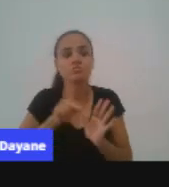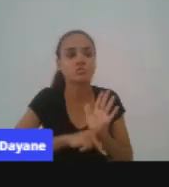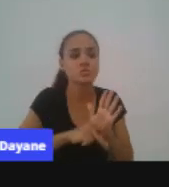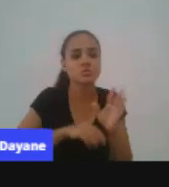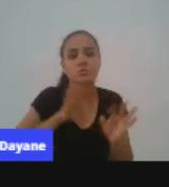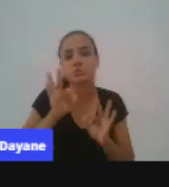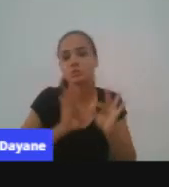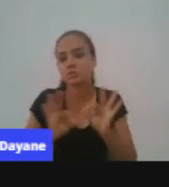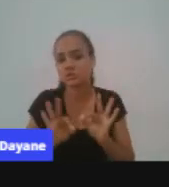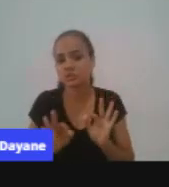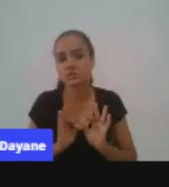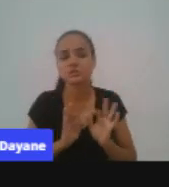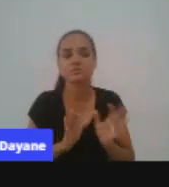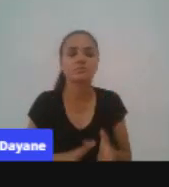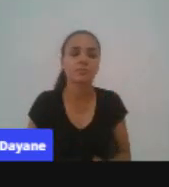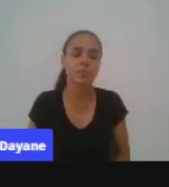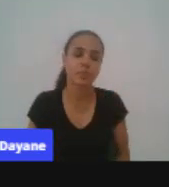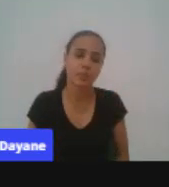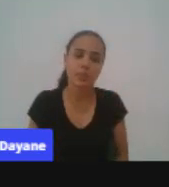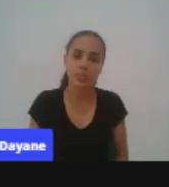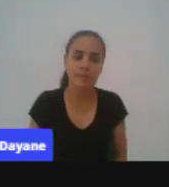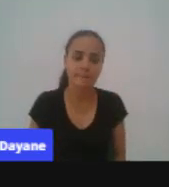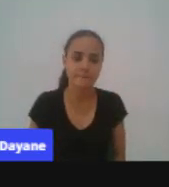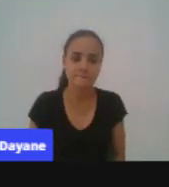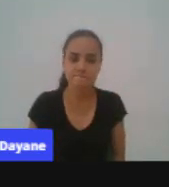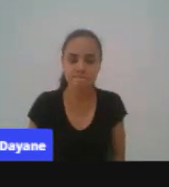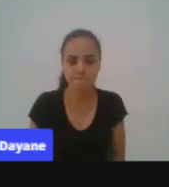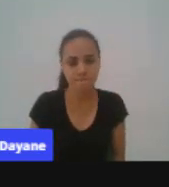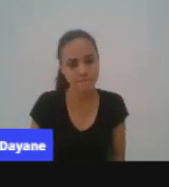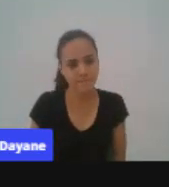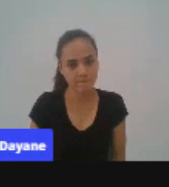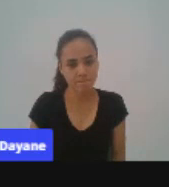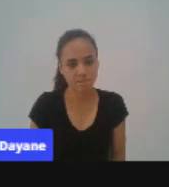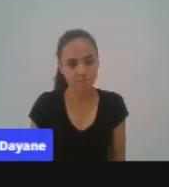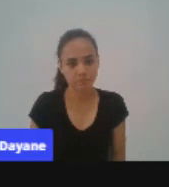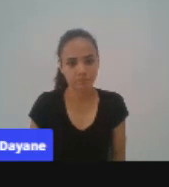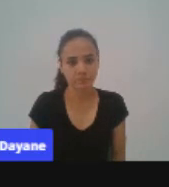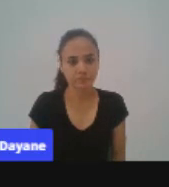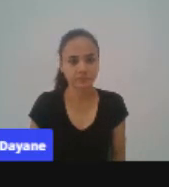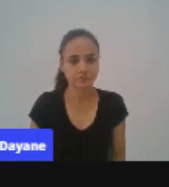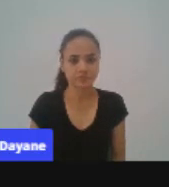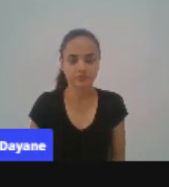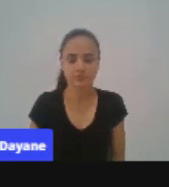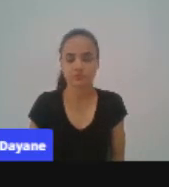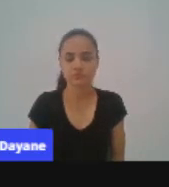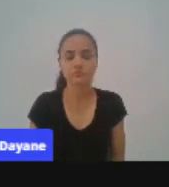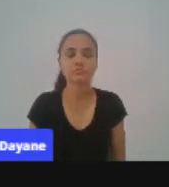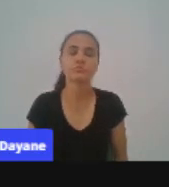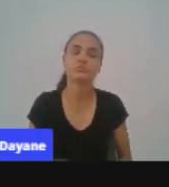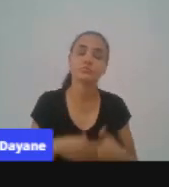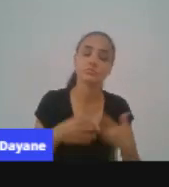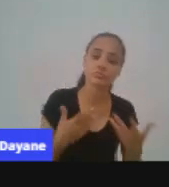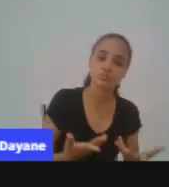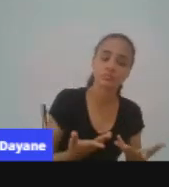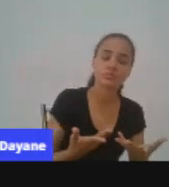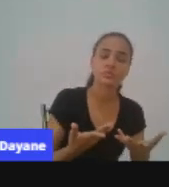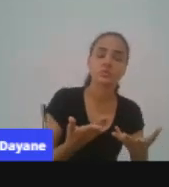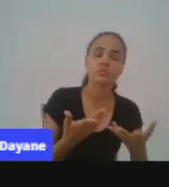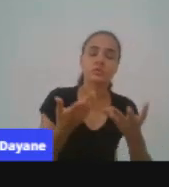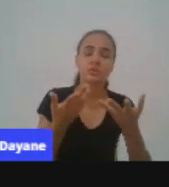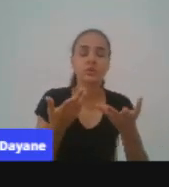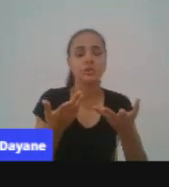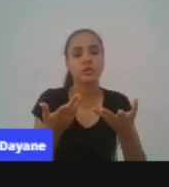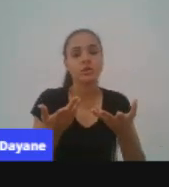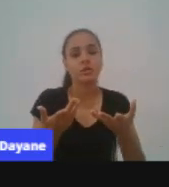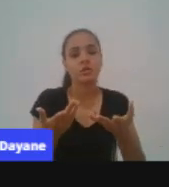Bom, então, para o professor, assim que o aluno devolveu esse caderno